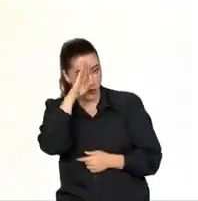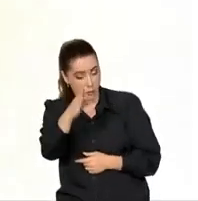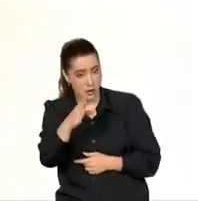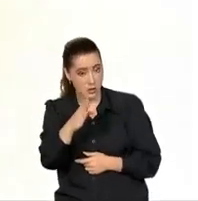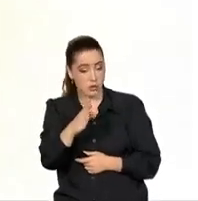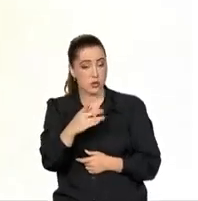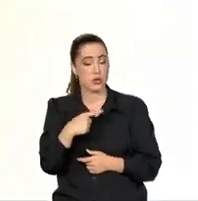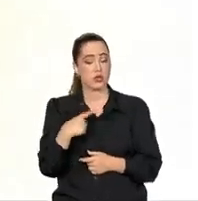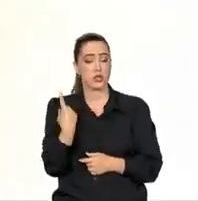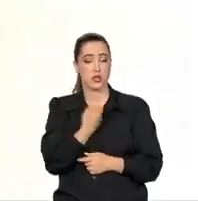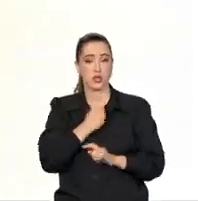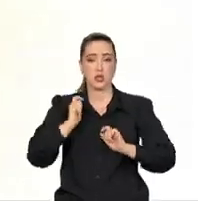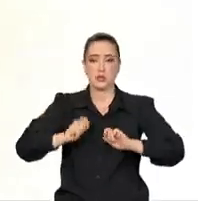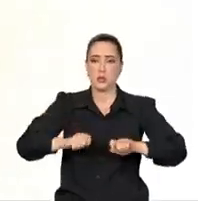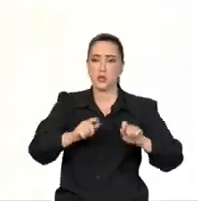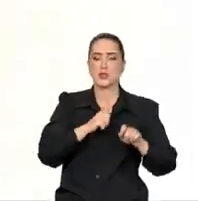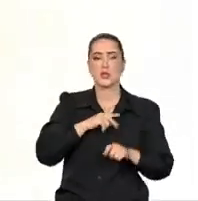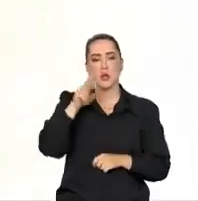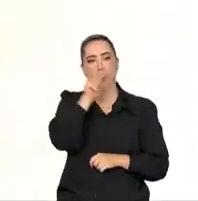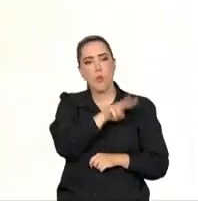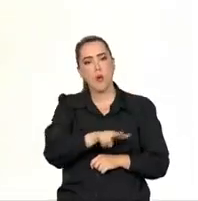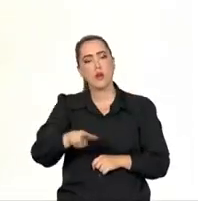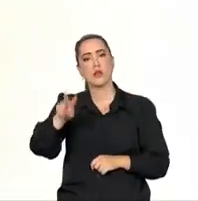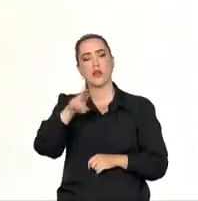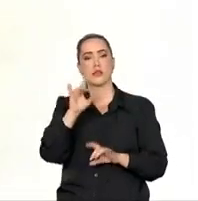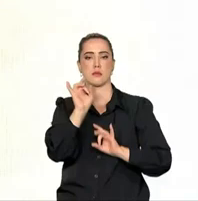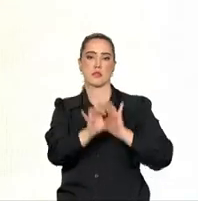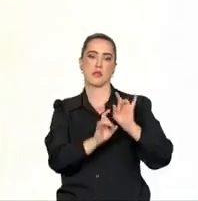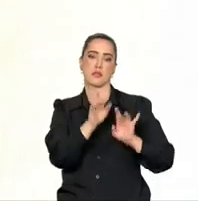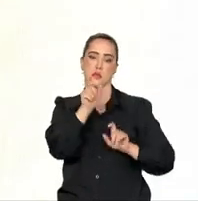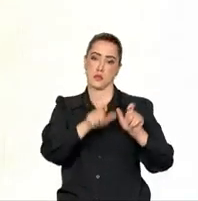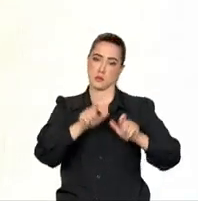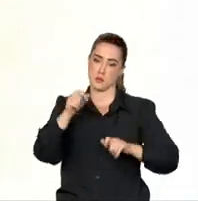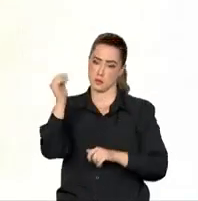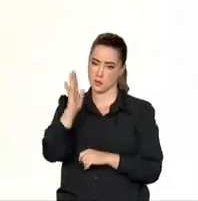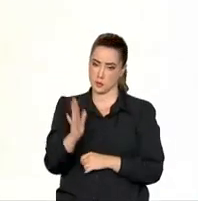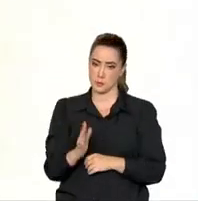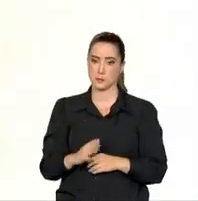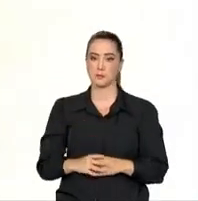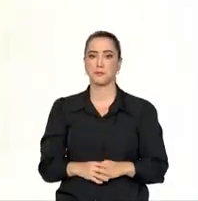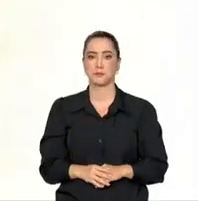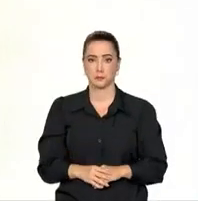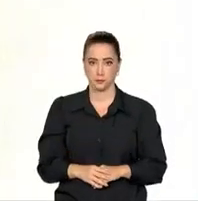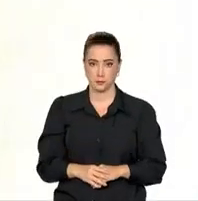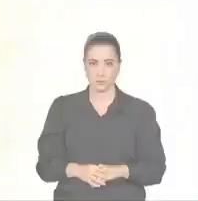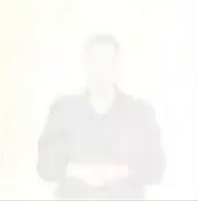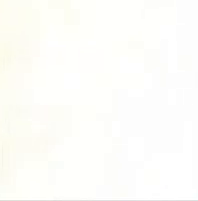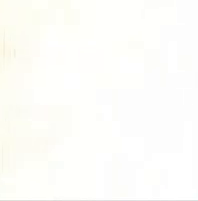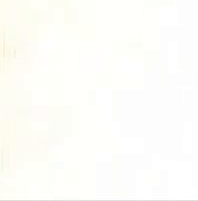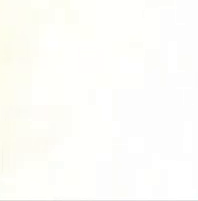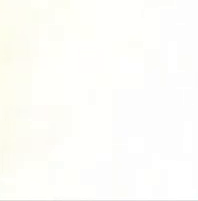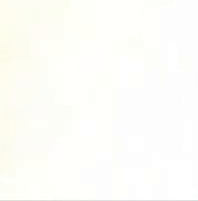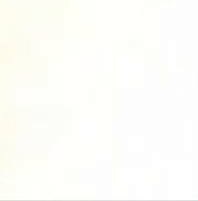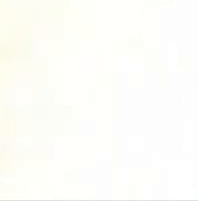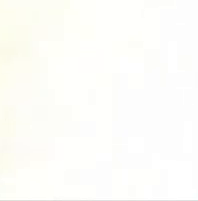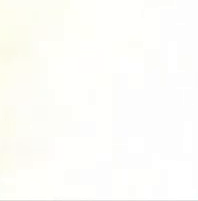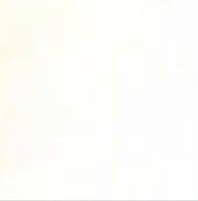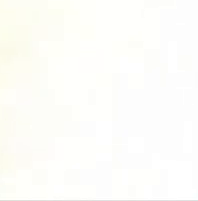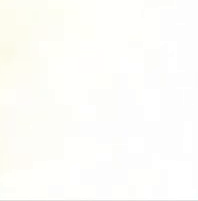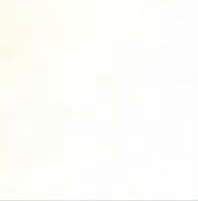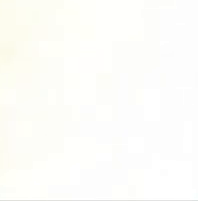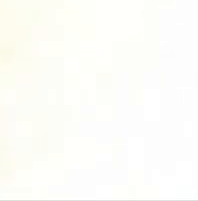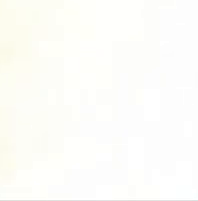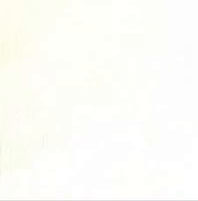para que a gente possa ter um olhar especial para todas as pessoas do Brasil, mas um olhar muito especial